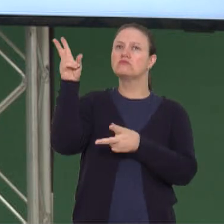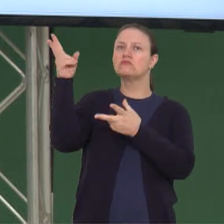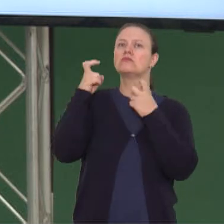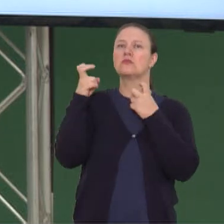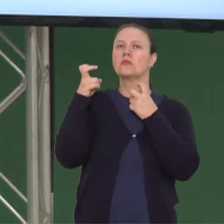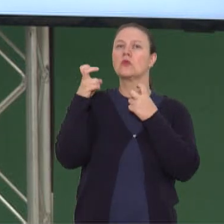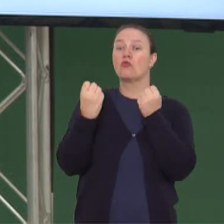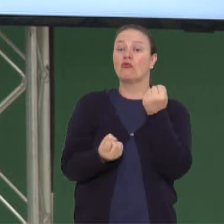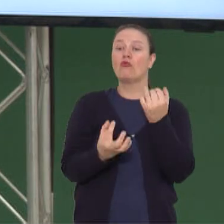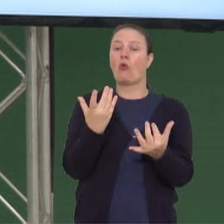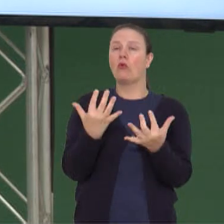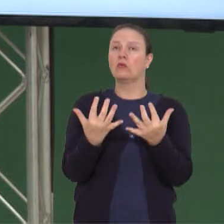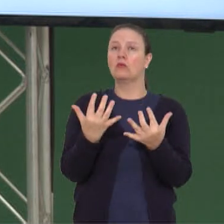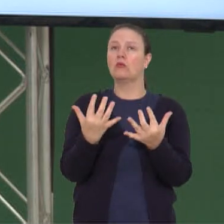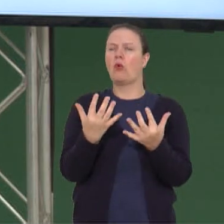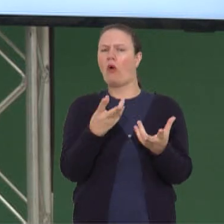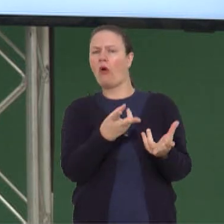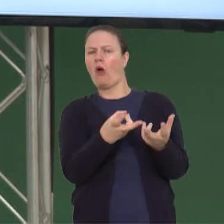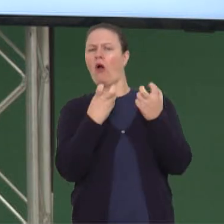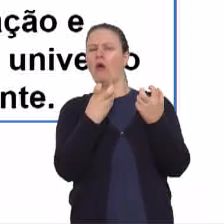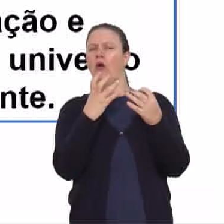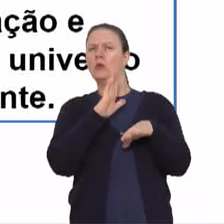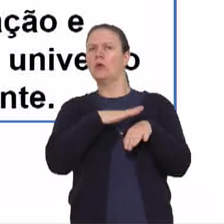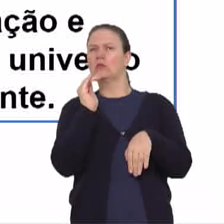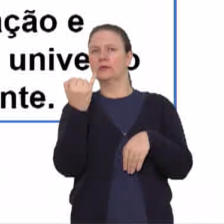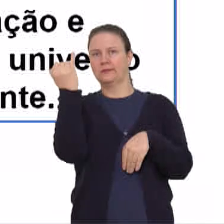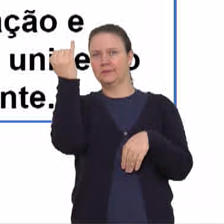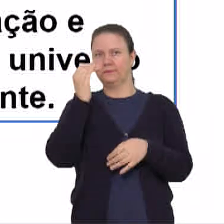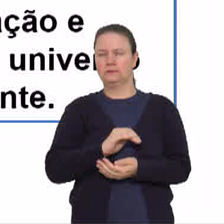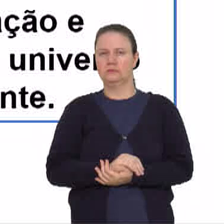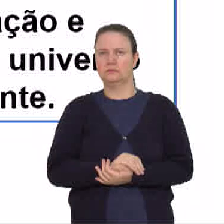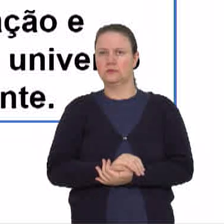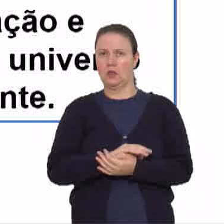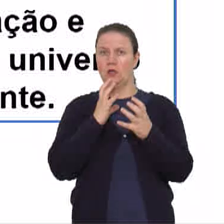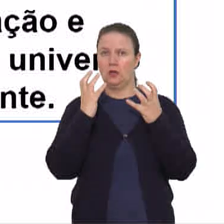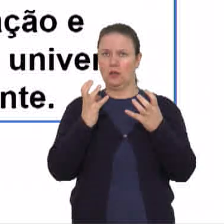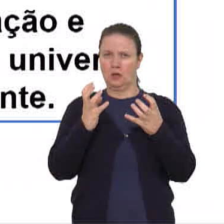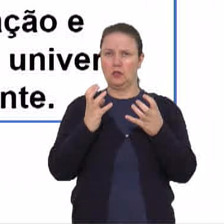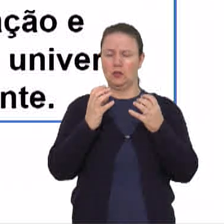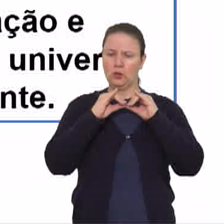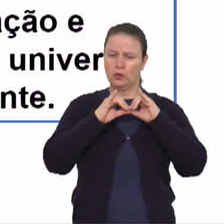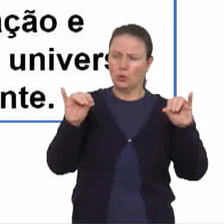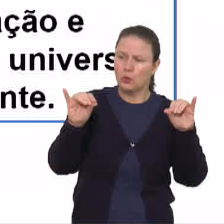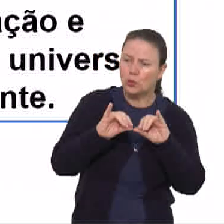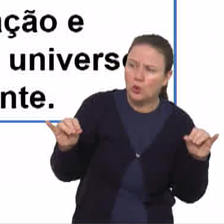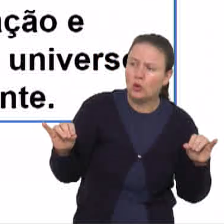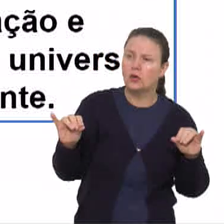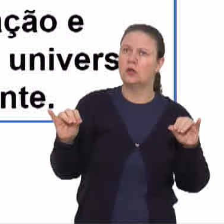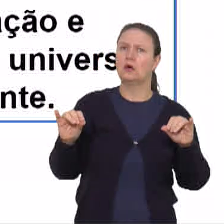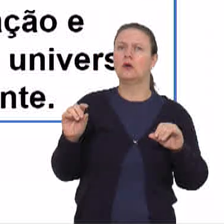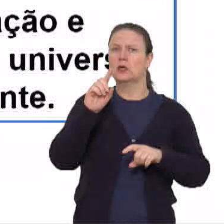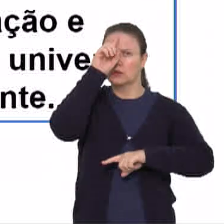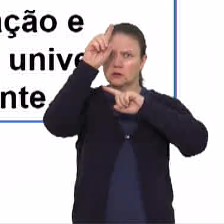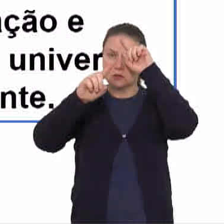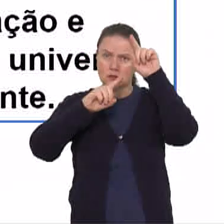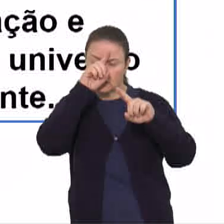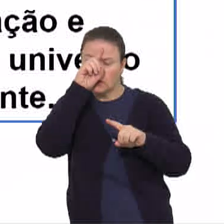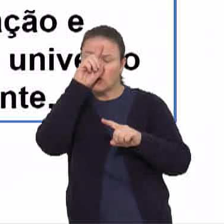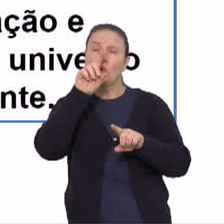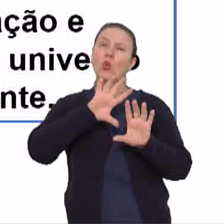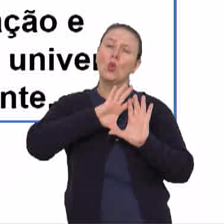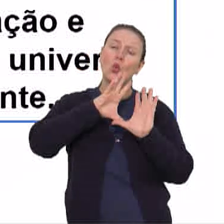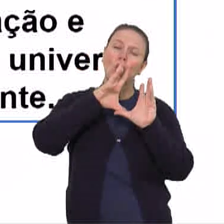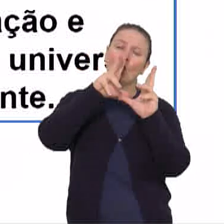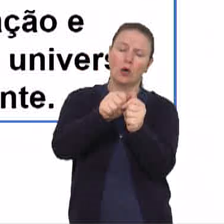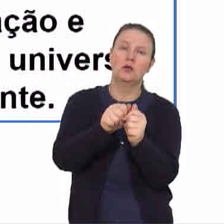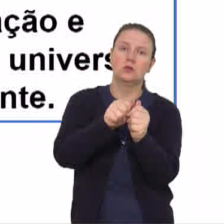o fogo. Ele queria transmitir a ideia de que tudo o que existe é uma